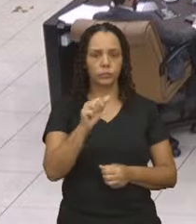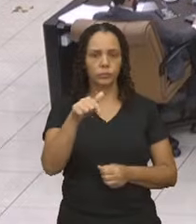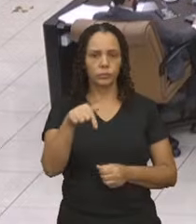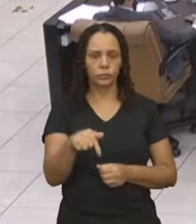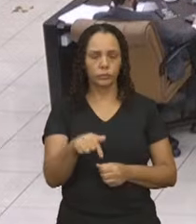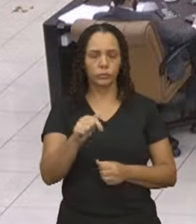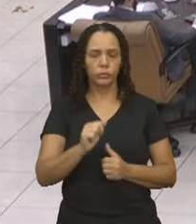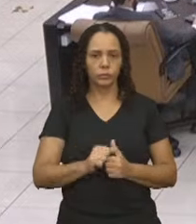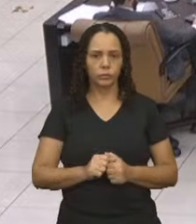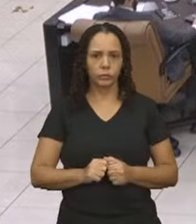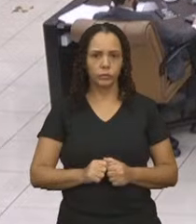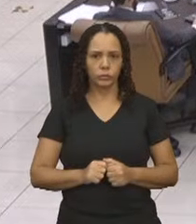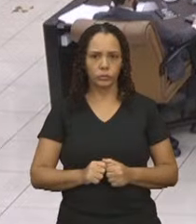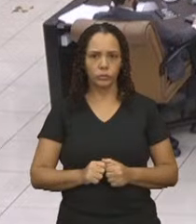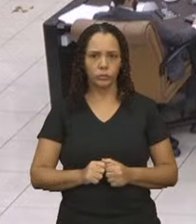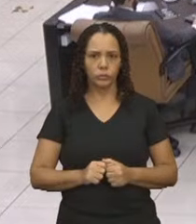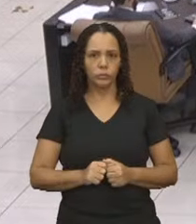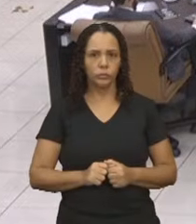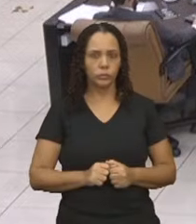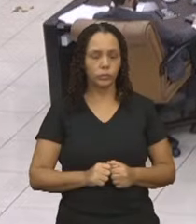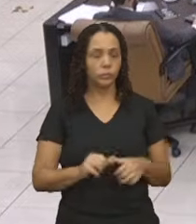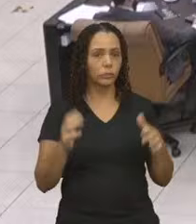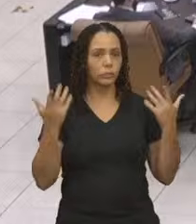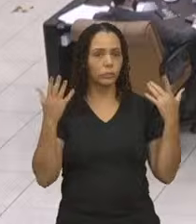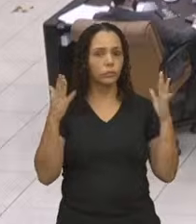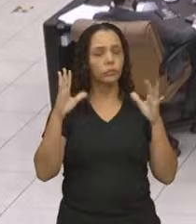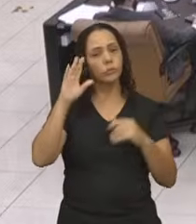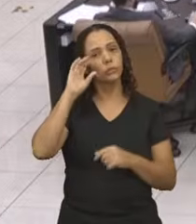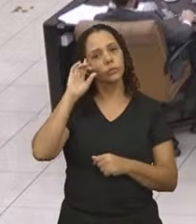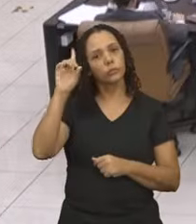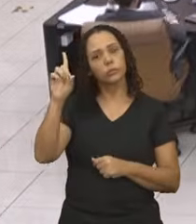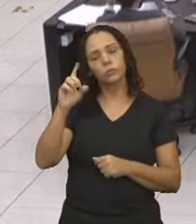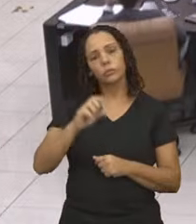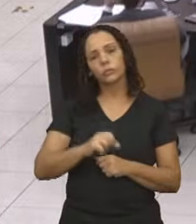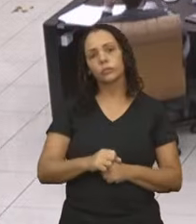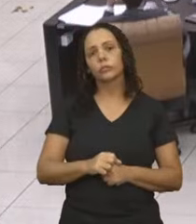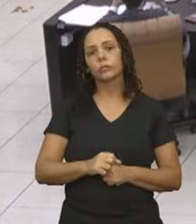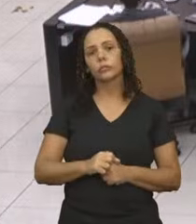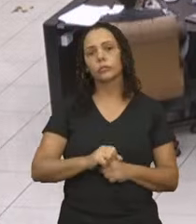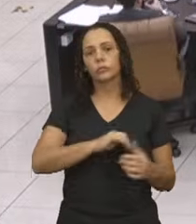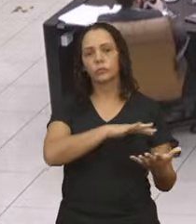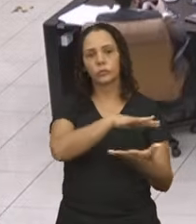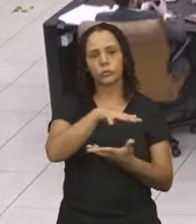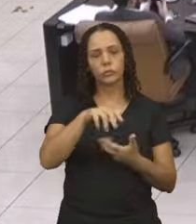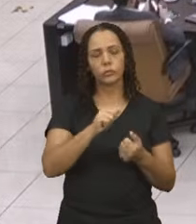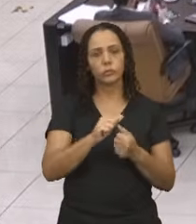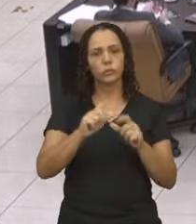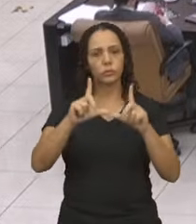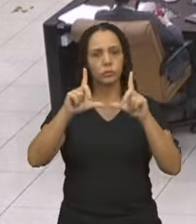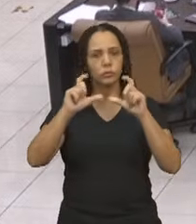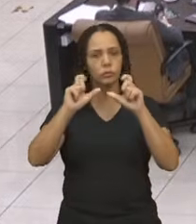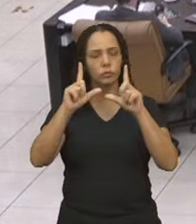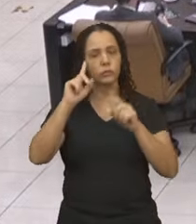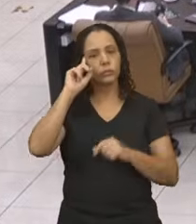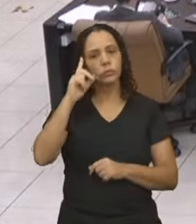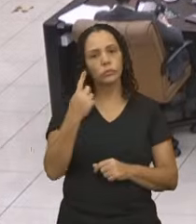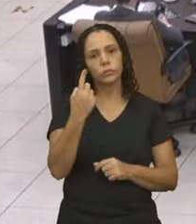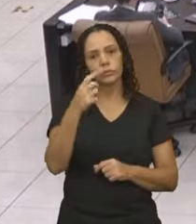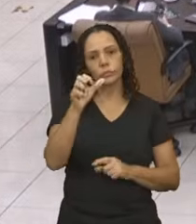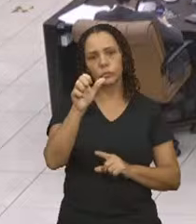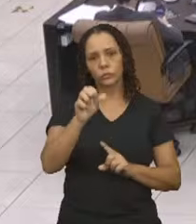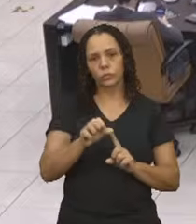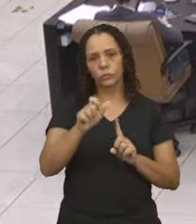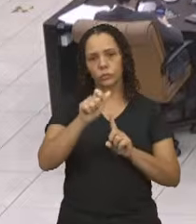687, moção comemorativa pelo transcurso do Dia Mundial da Fotografia, 19 de